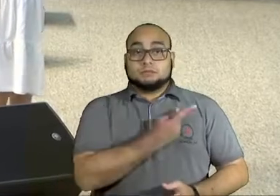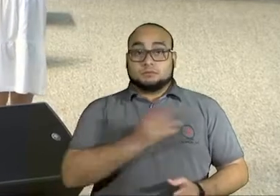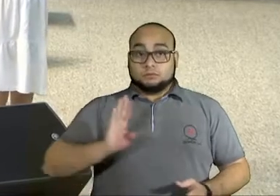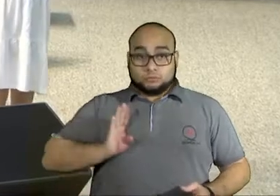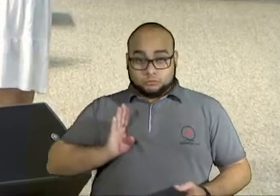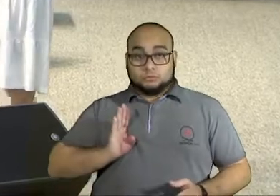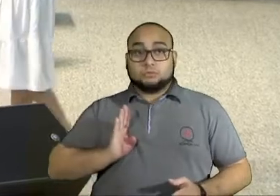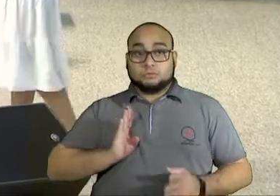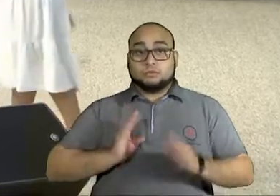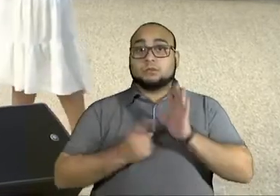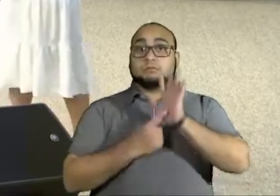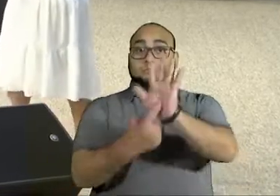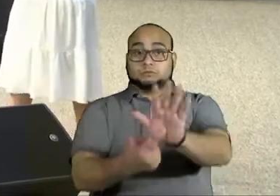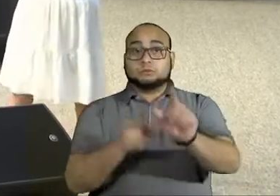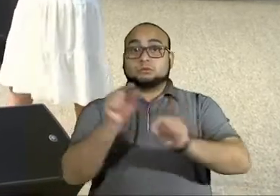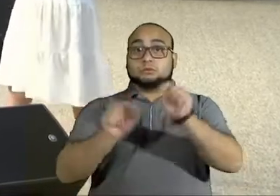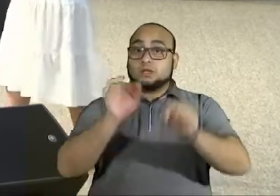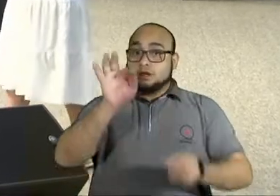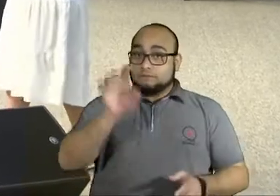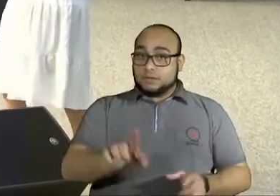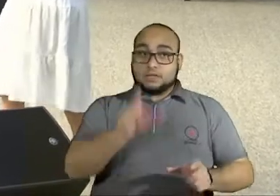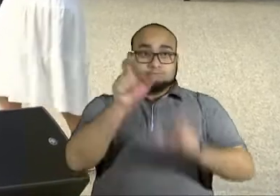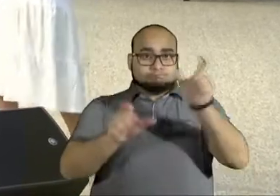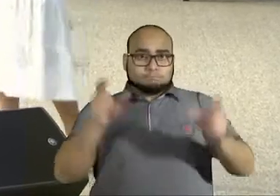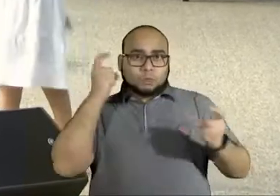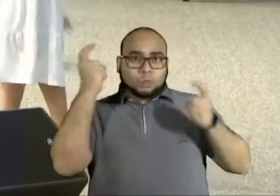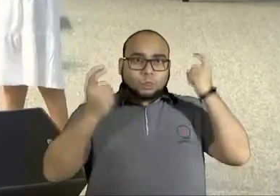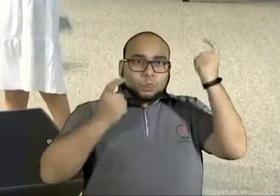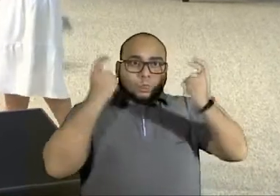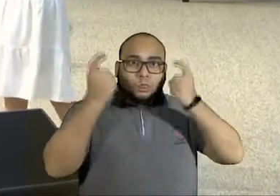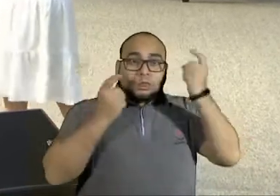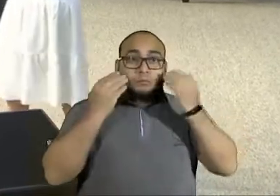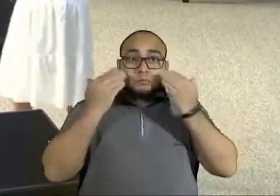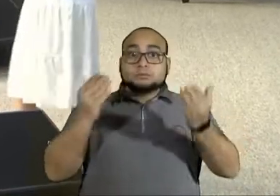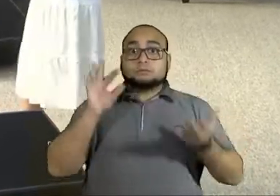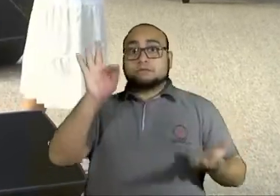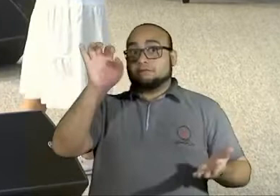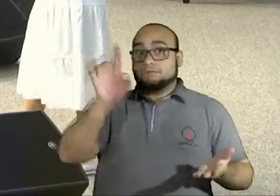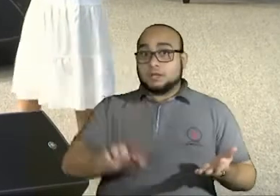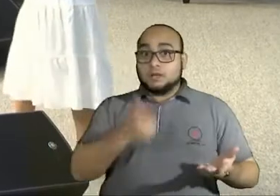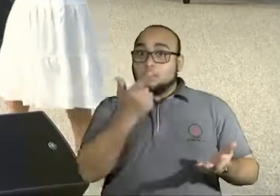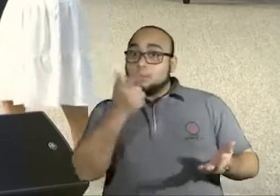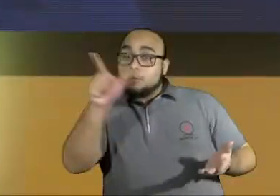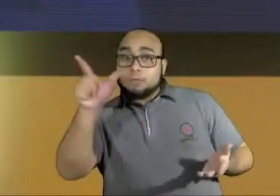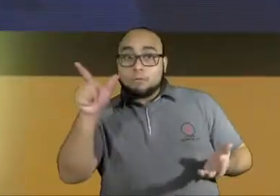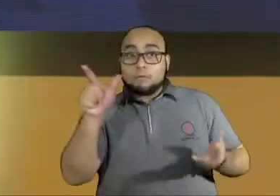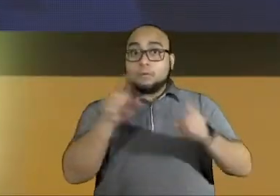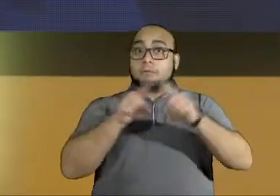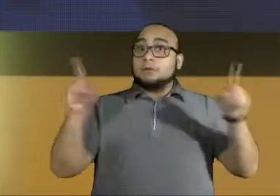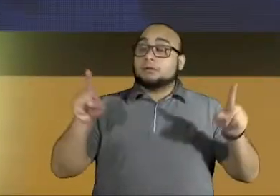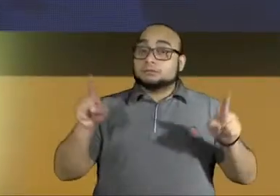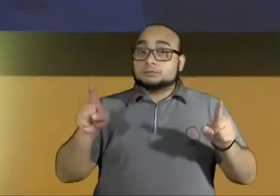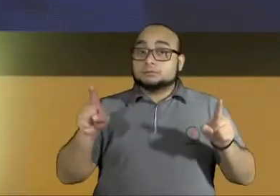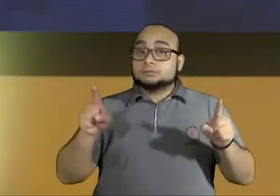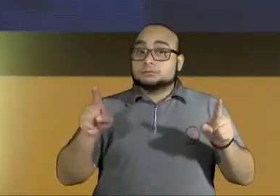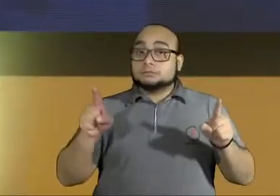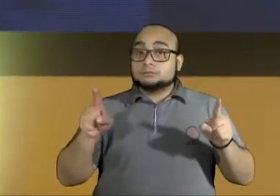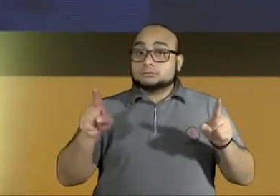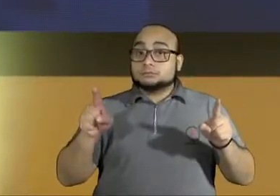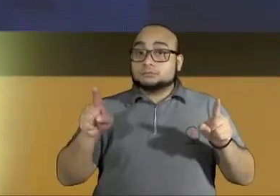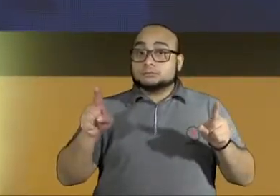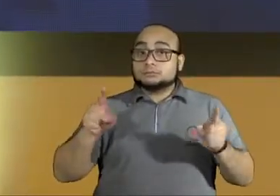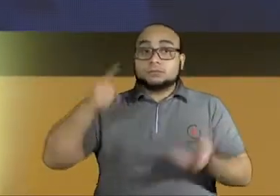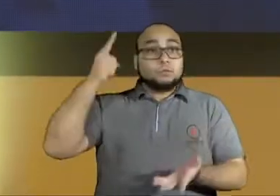alguém que não está tão preocupado em transparecer fé aos outros, mas está extremamente